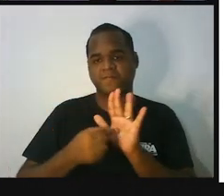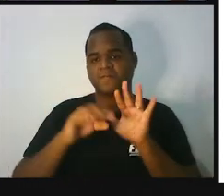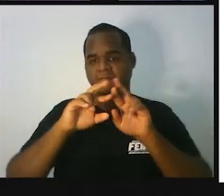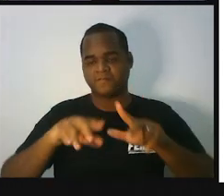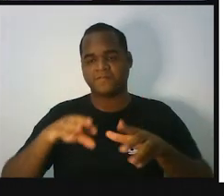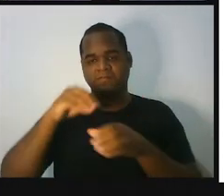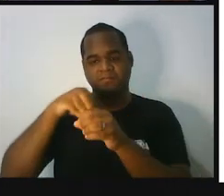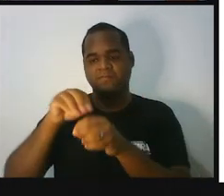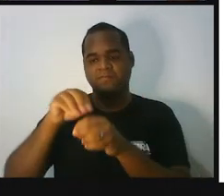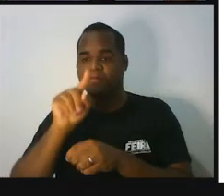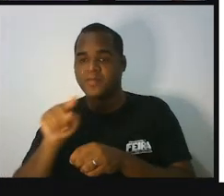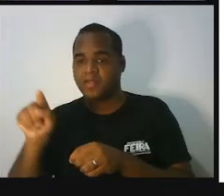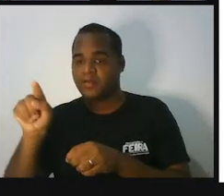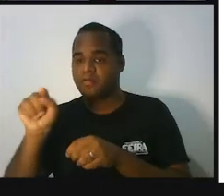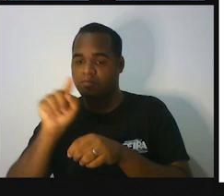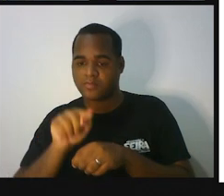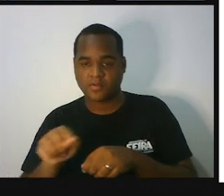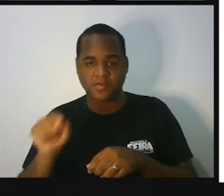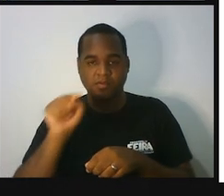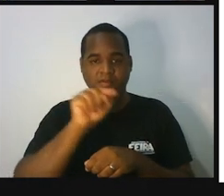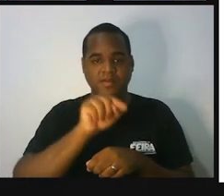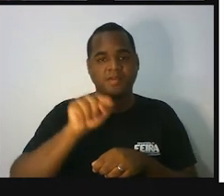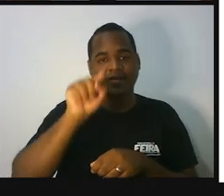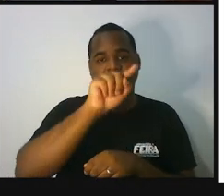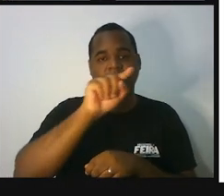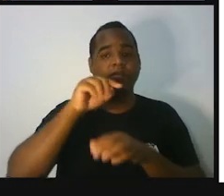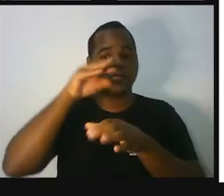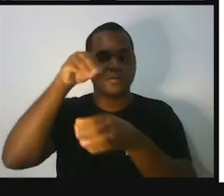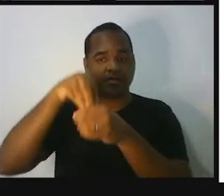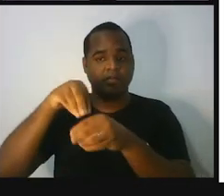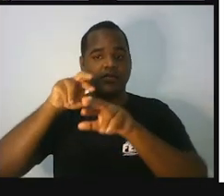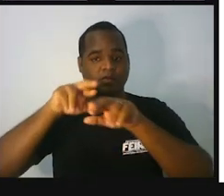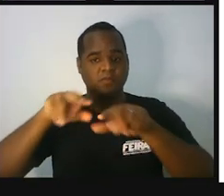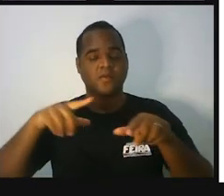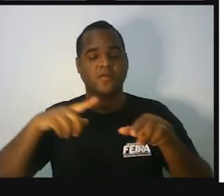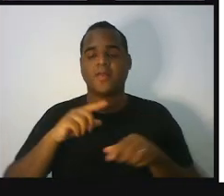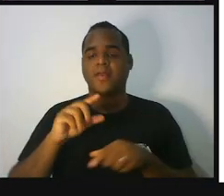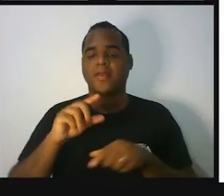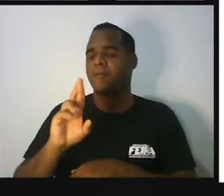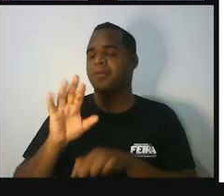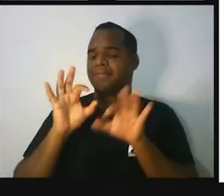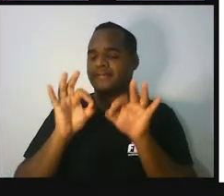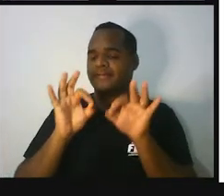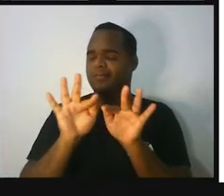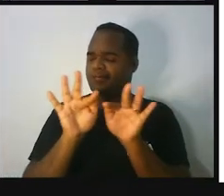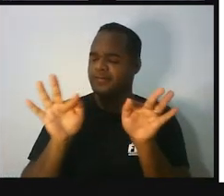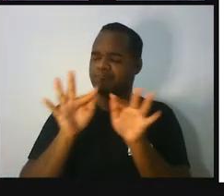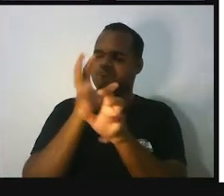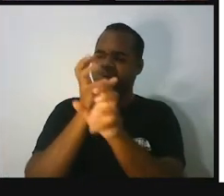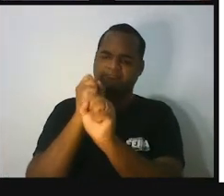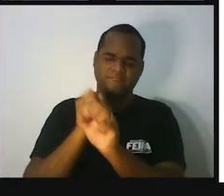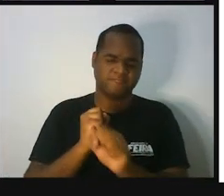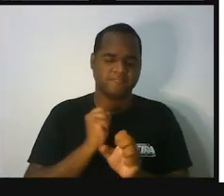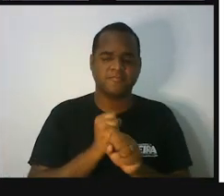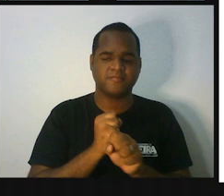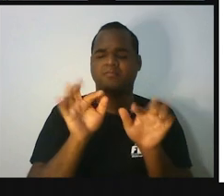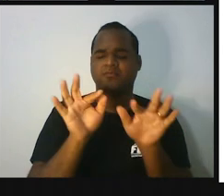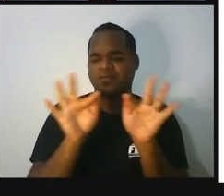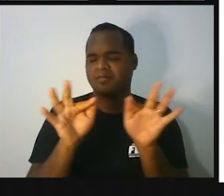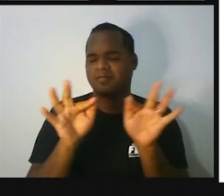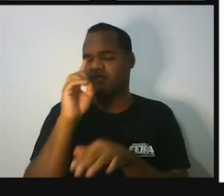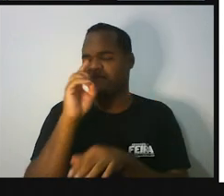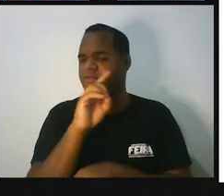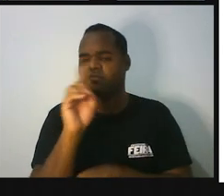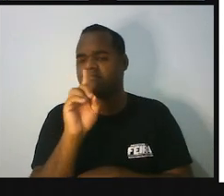medida dos ângulos internos de polígonos regulares de uma forma muito simples, com cálculos simples